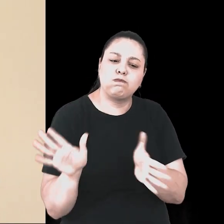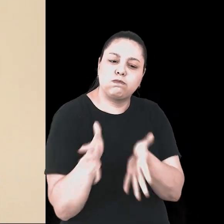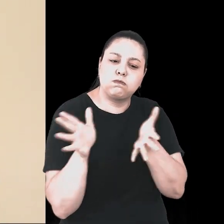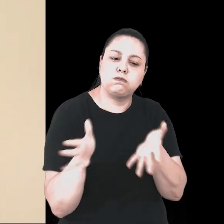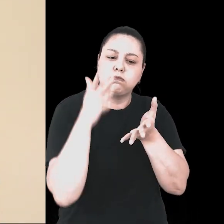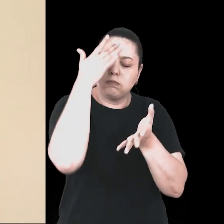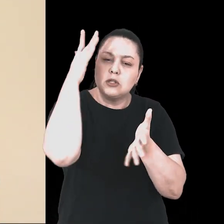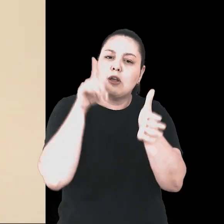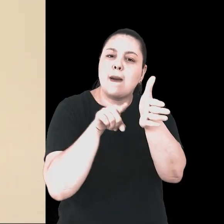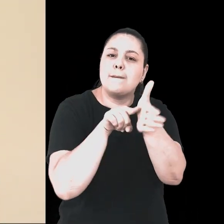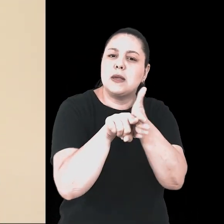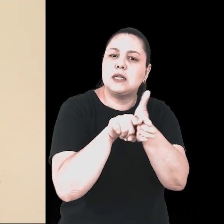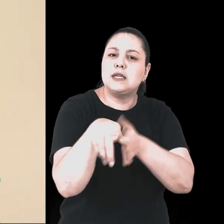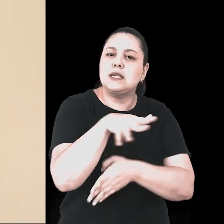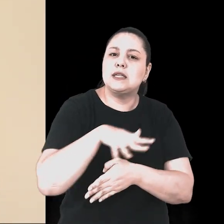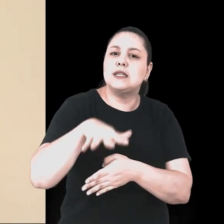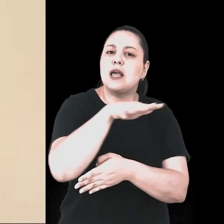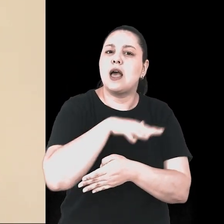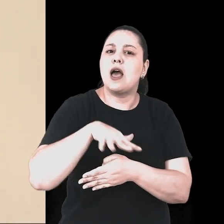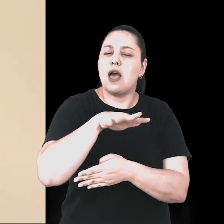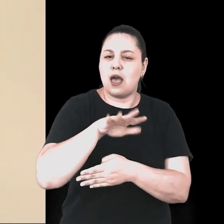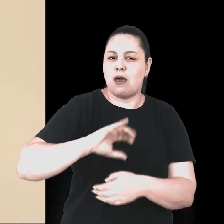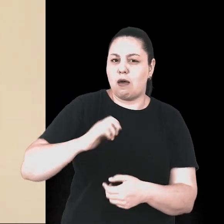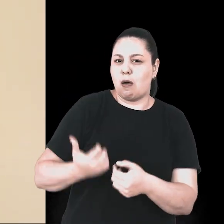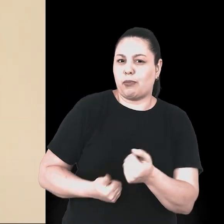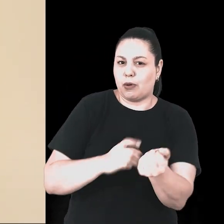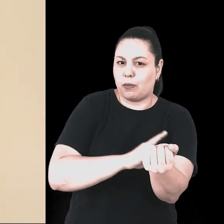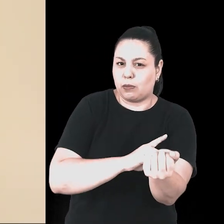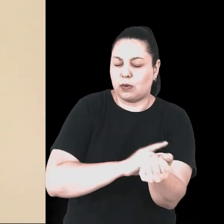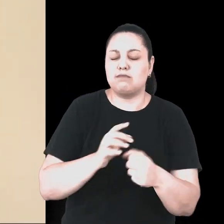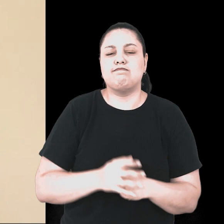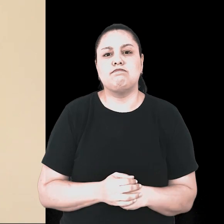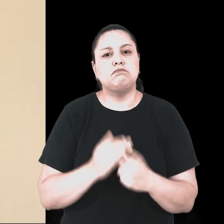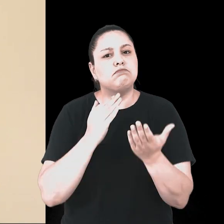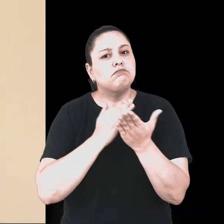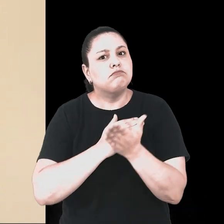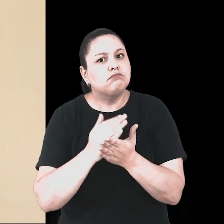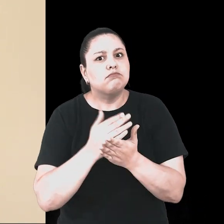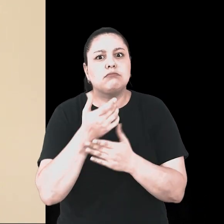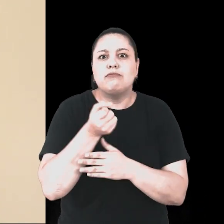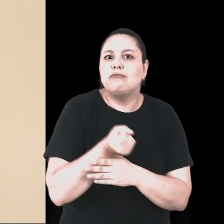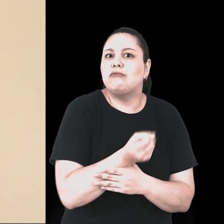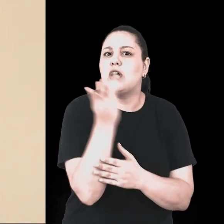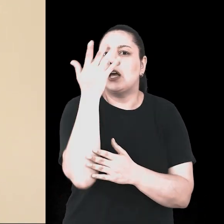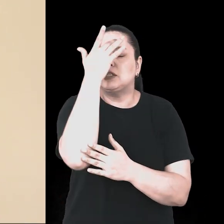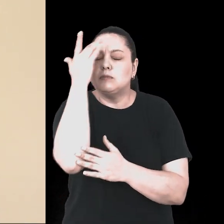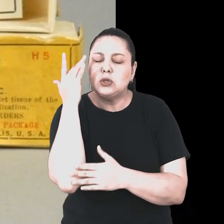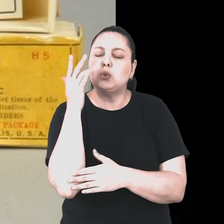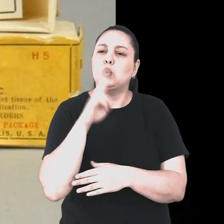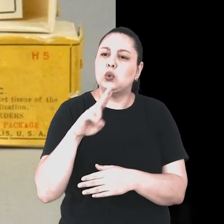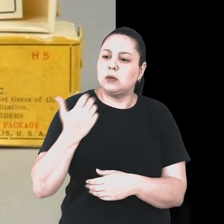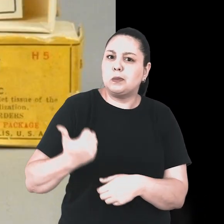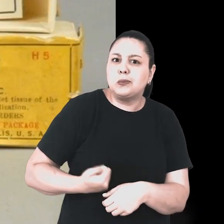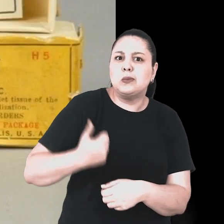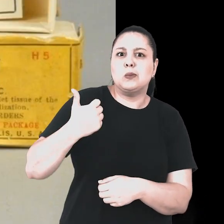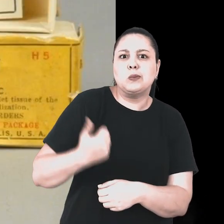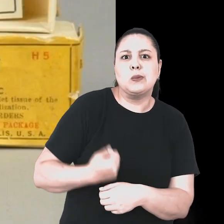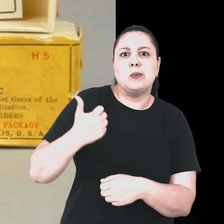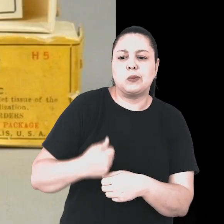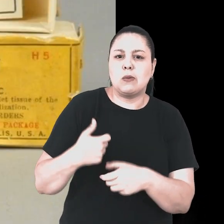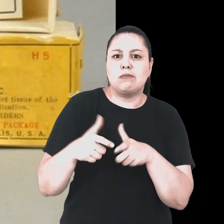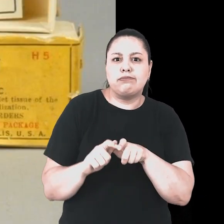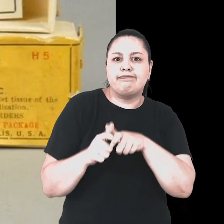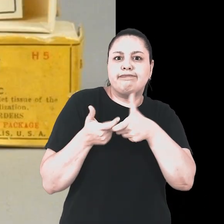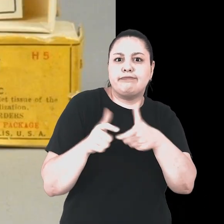auxiliar os pesquisadores na geração de volumes maiores de insulina, e cada vez mais pacientes passaram a ser medicados